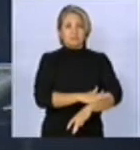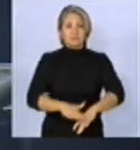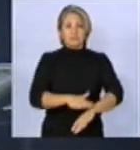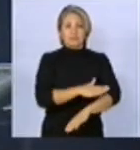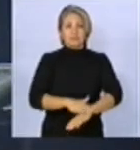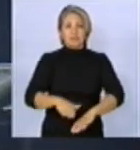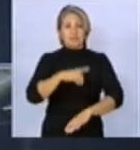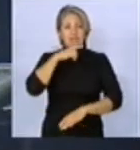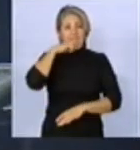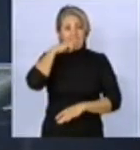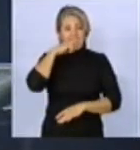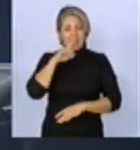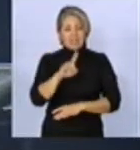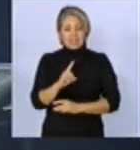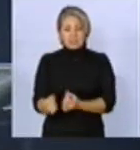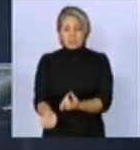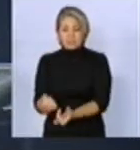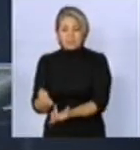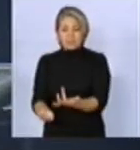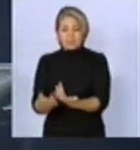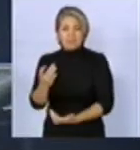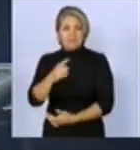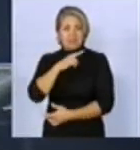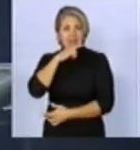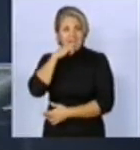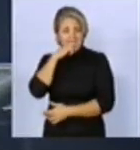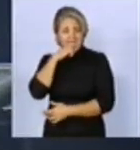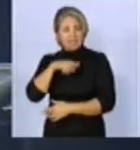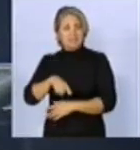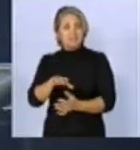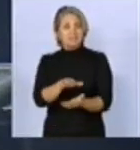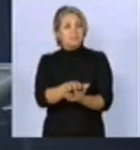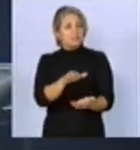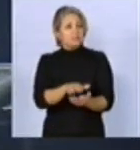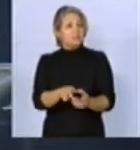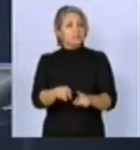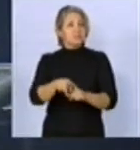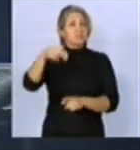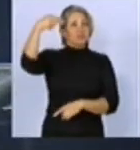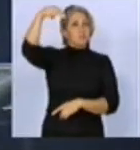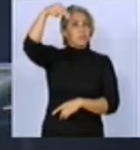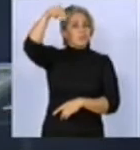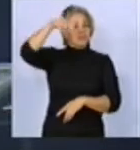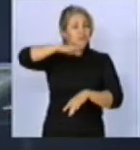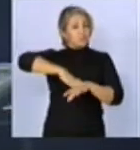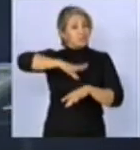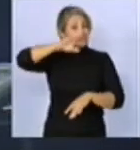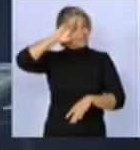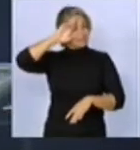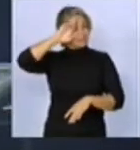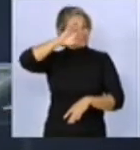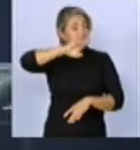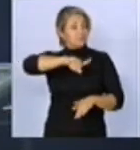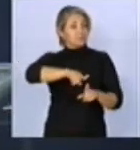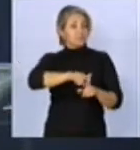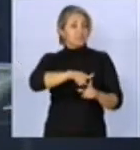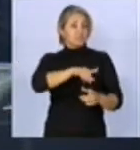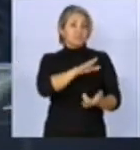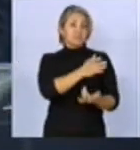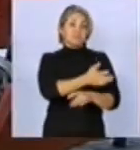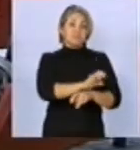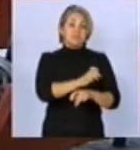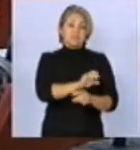a não queima da cana em Pernambuco no nordeste principalmente Pernambuco em viabiliza